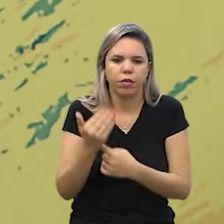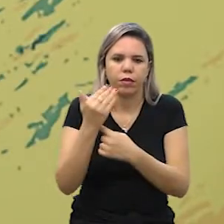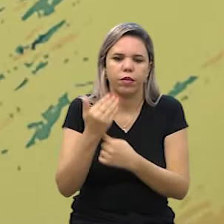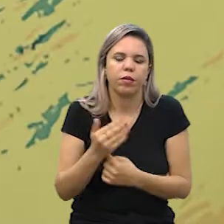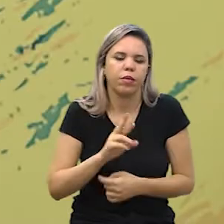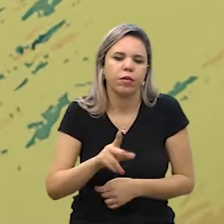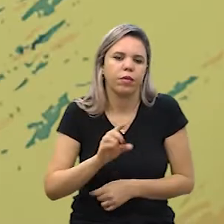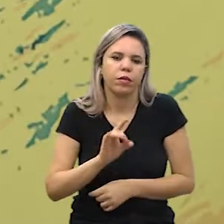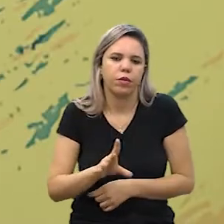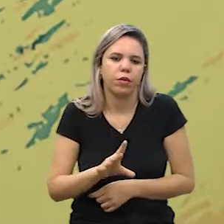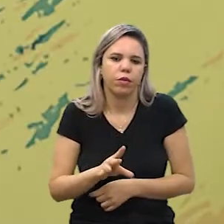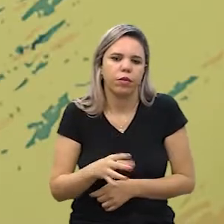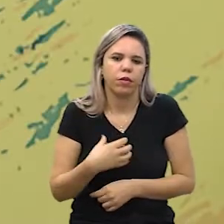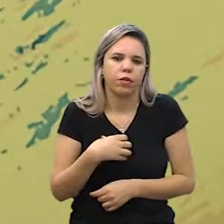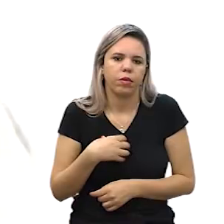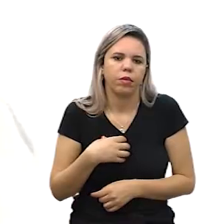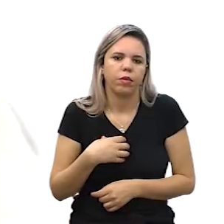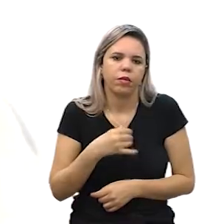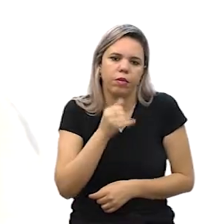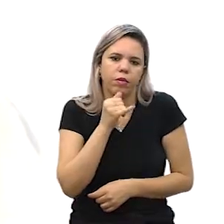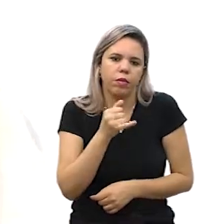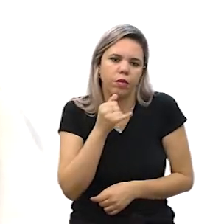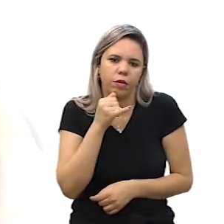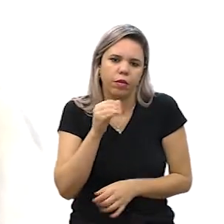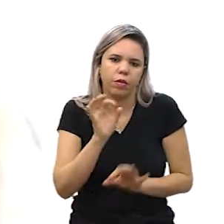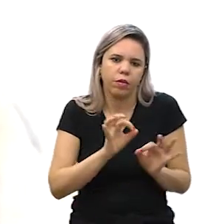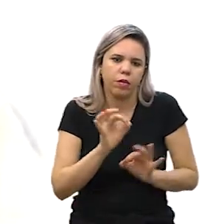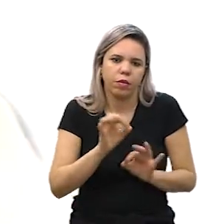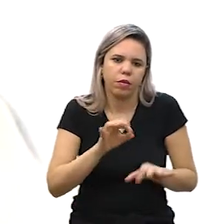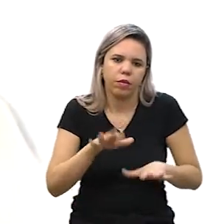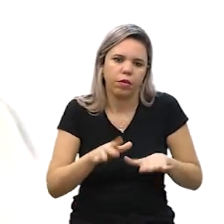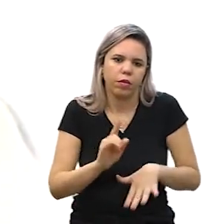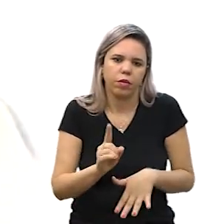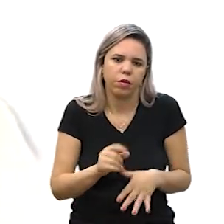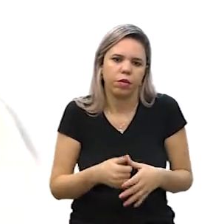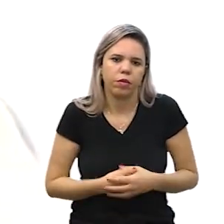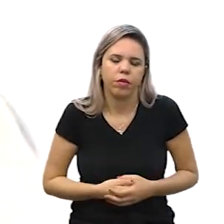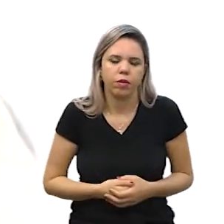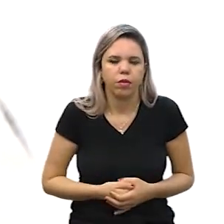tecnologia não só como uma ferramenta de produção, talvez, né?